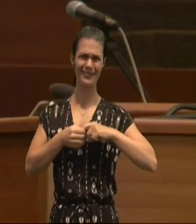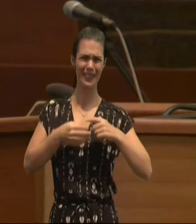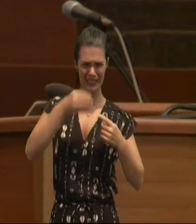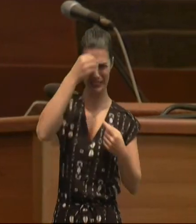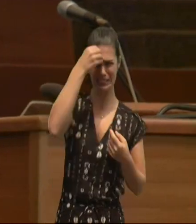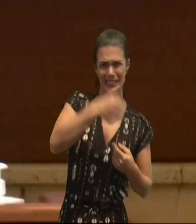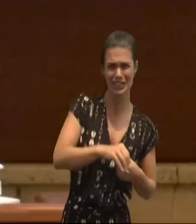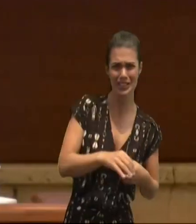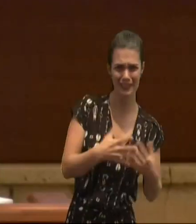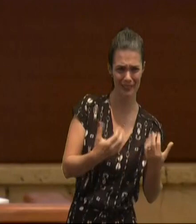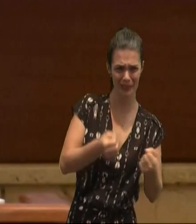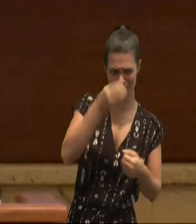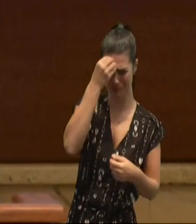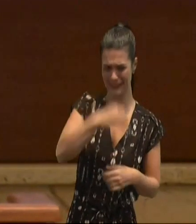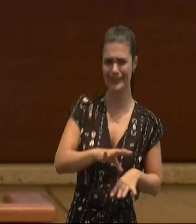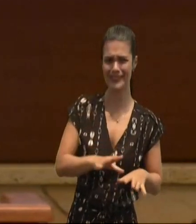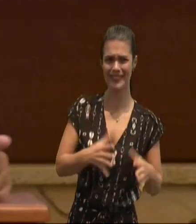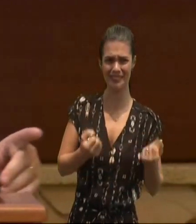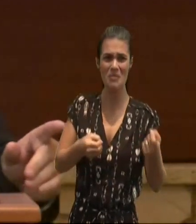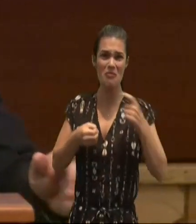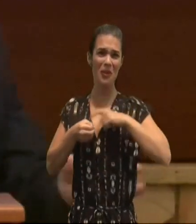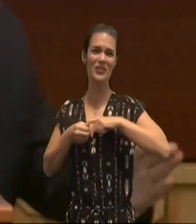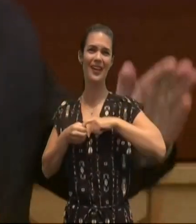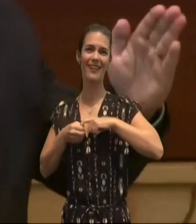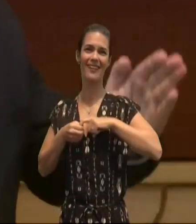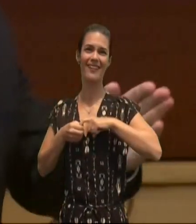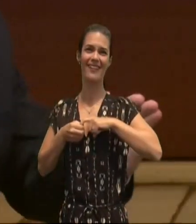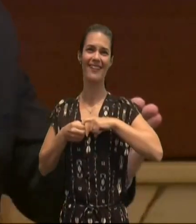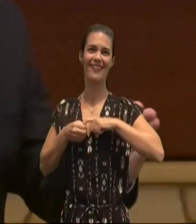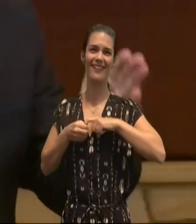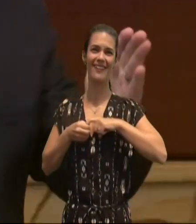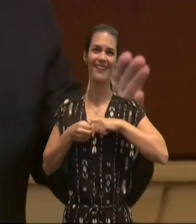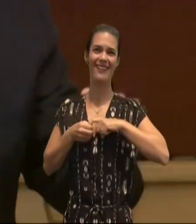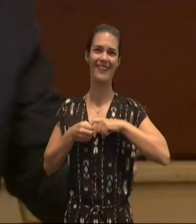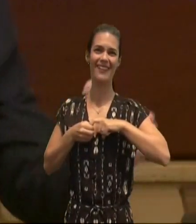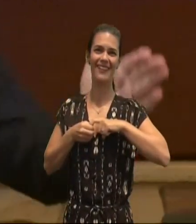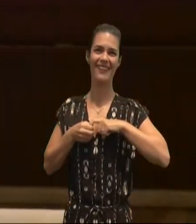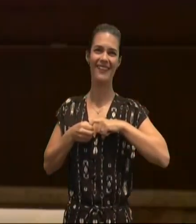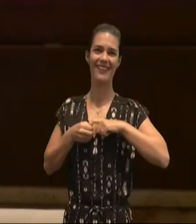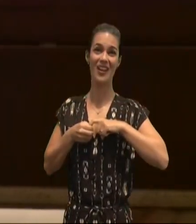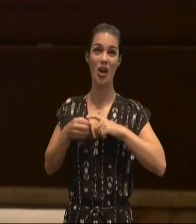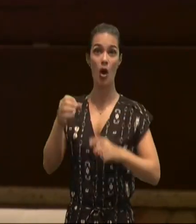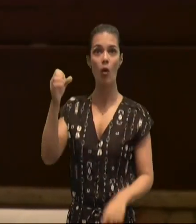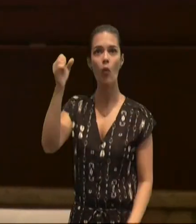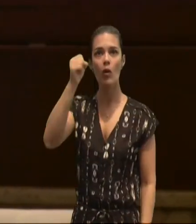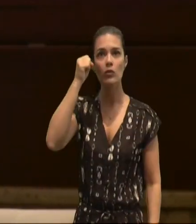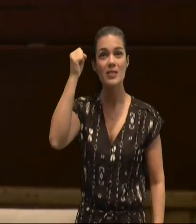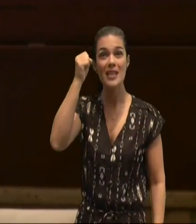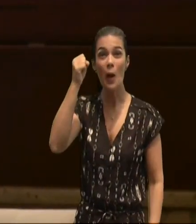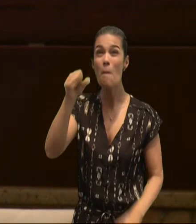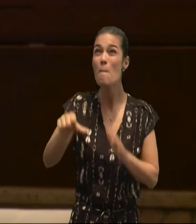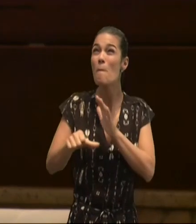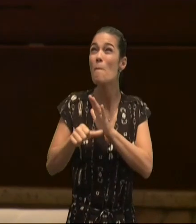Você sabia disso? Procure na Bíblia, quando Saul entra em cena,